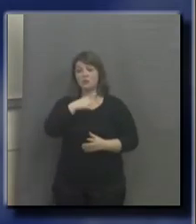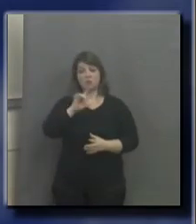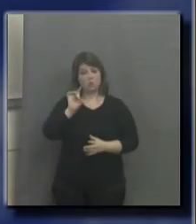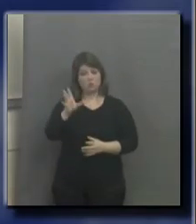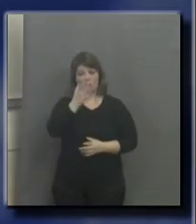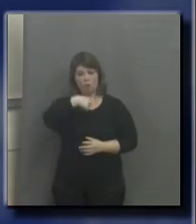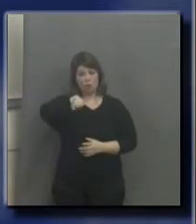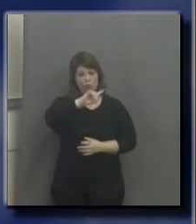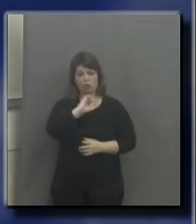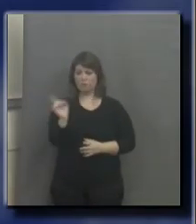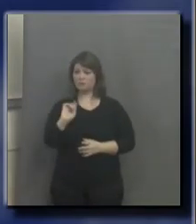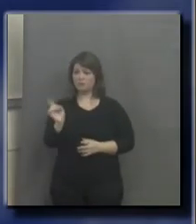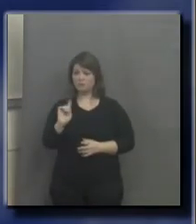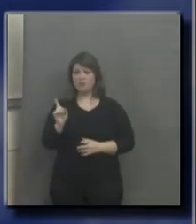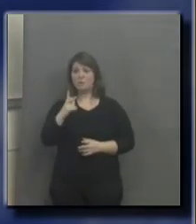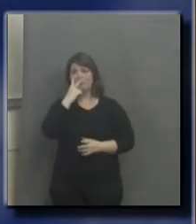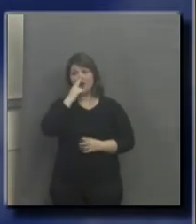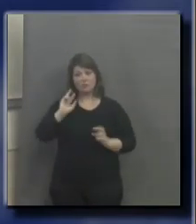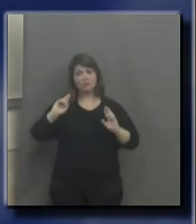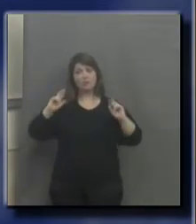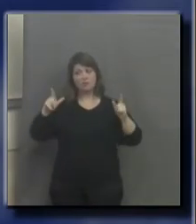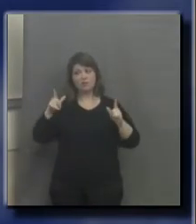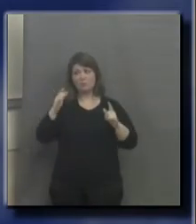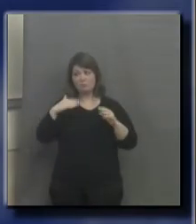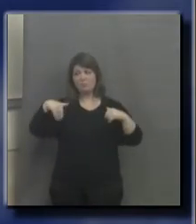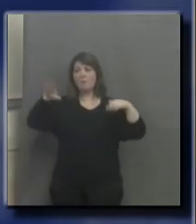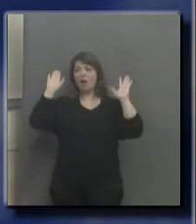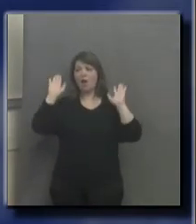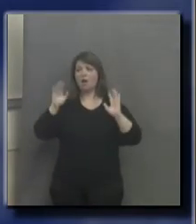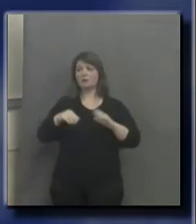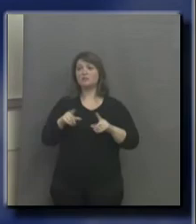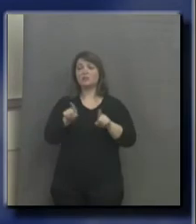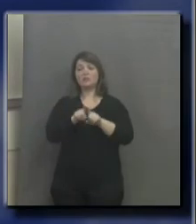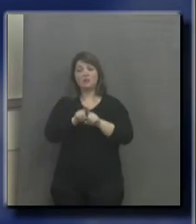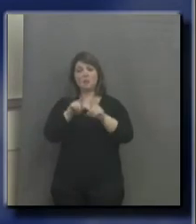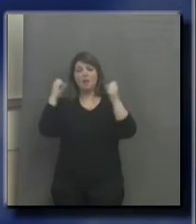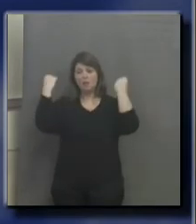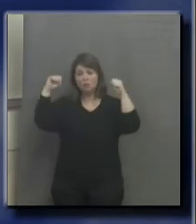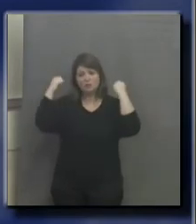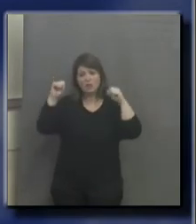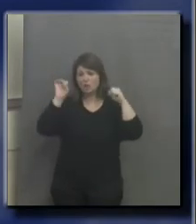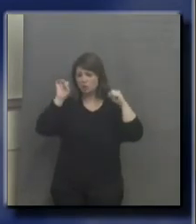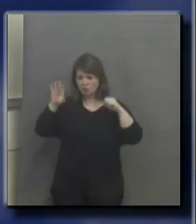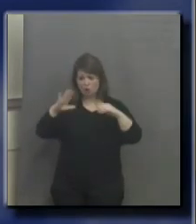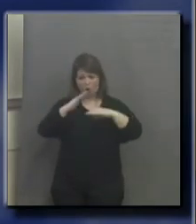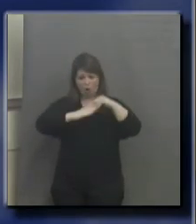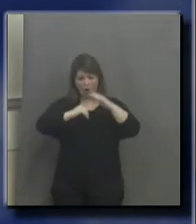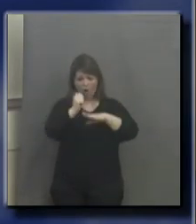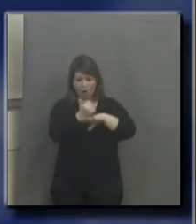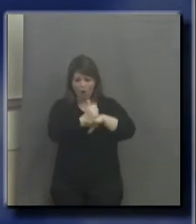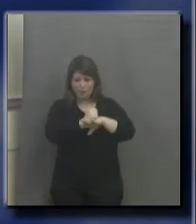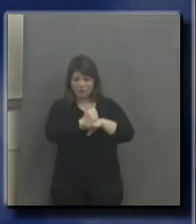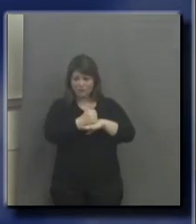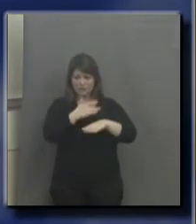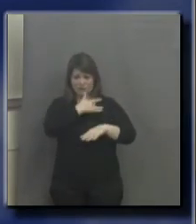nós, talvez a nossa diversidade seja maior, mas, por exemplo, a educação física também não é só uma profissão de saúde,